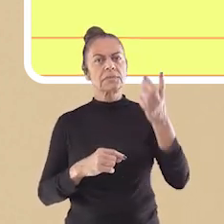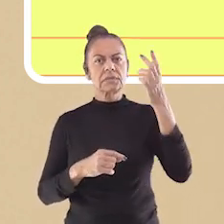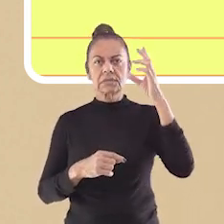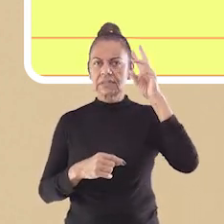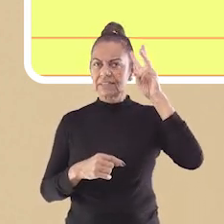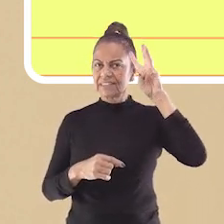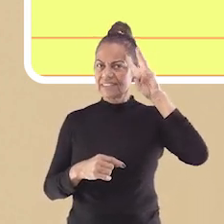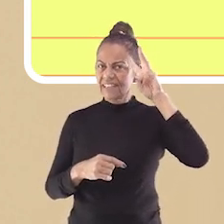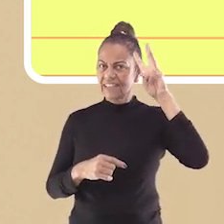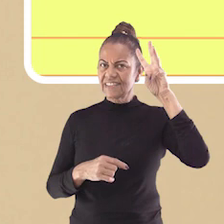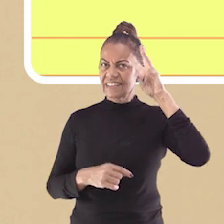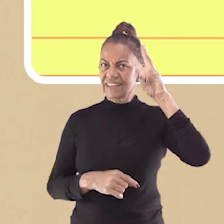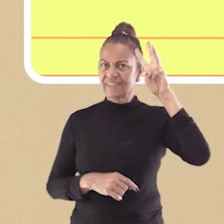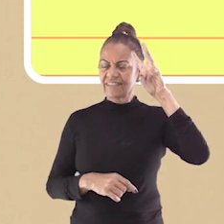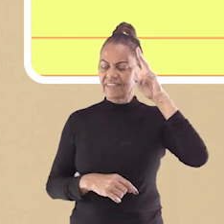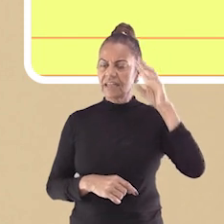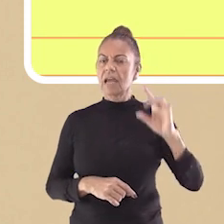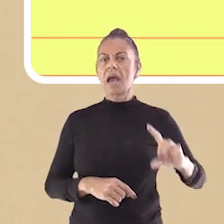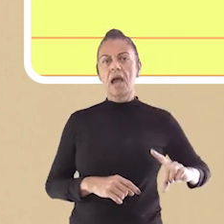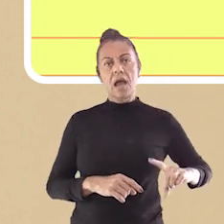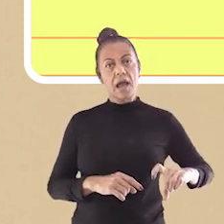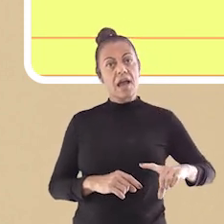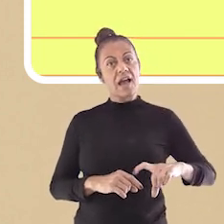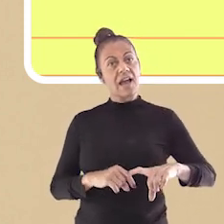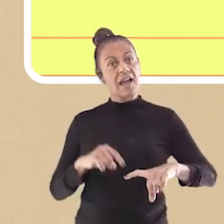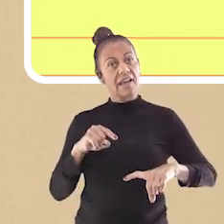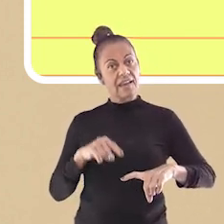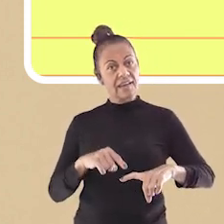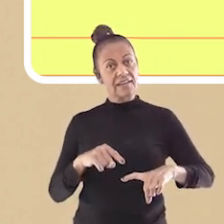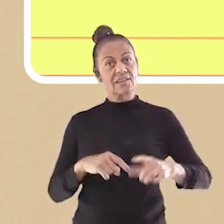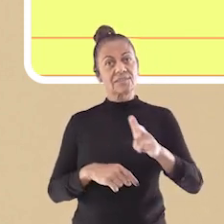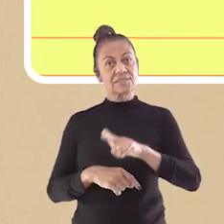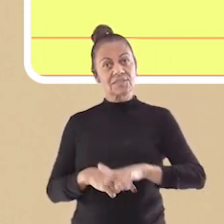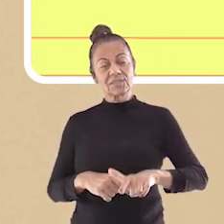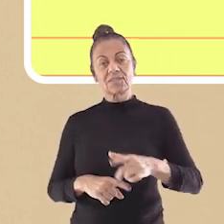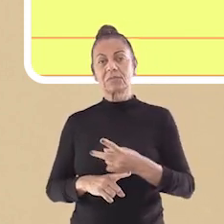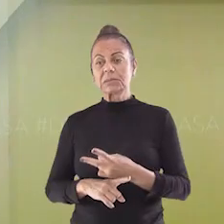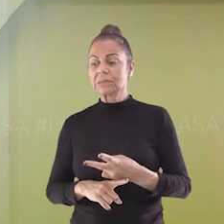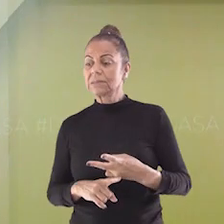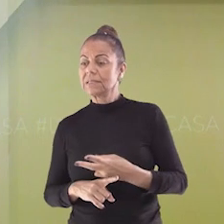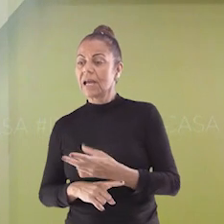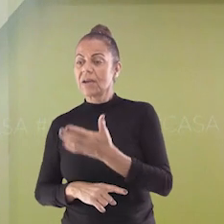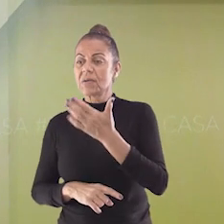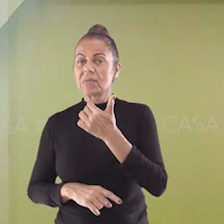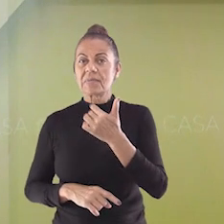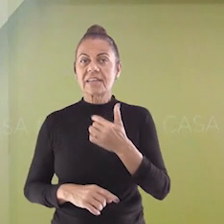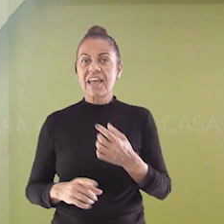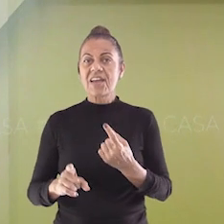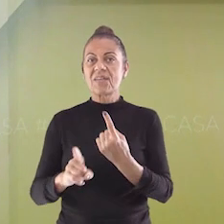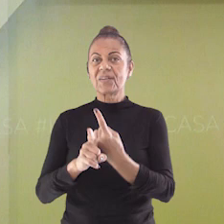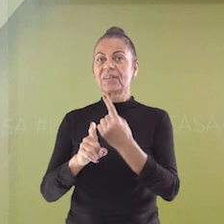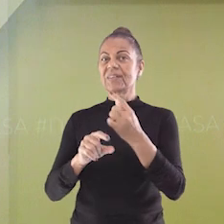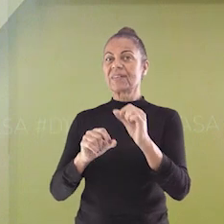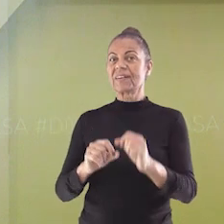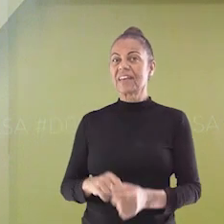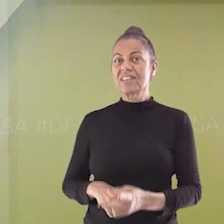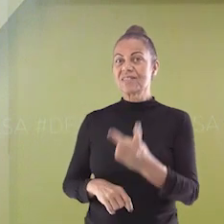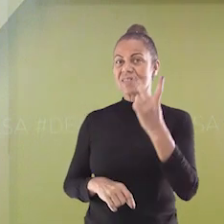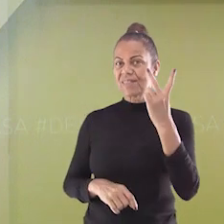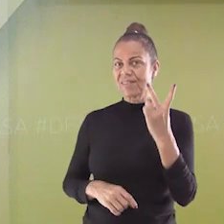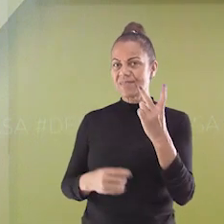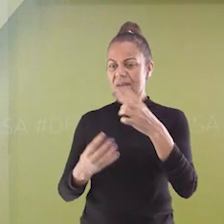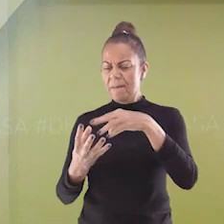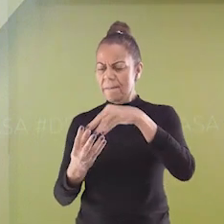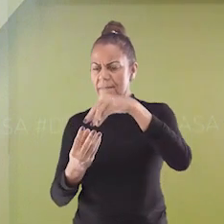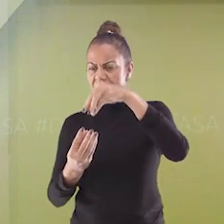lagarta continuou a procurar comida e encontrou 2 peras. E então ela devorou as peras,